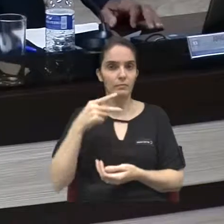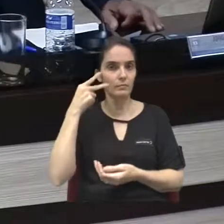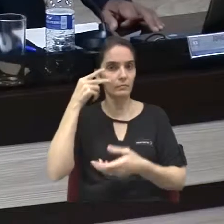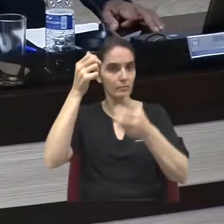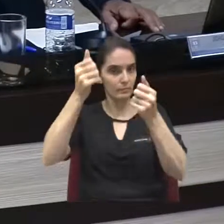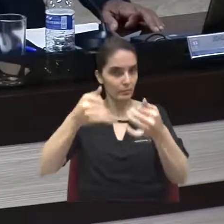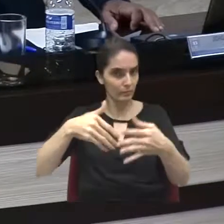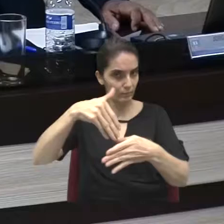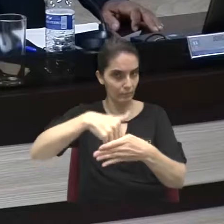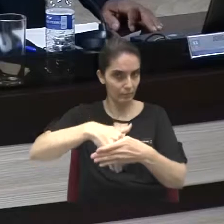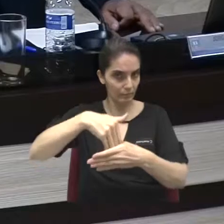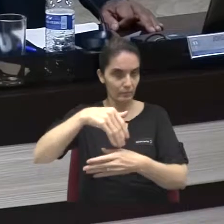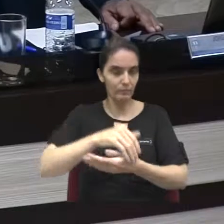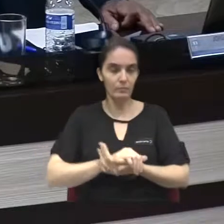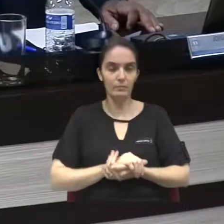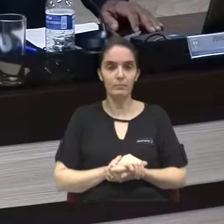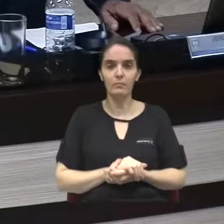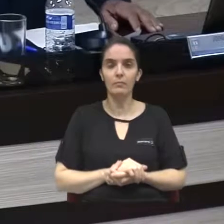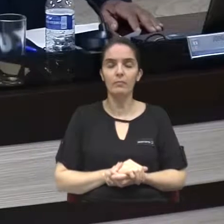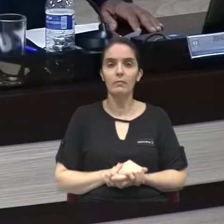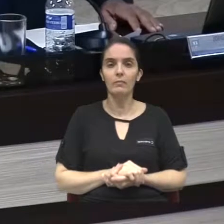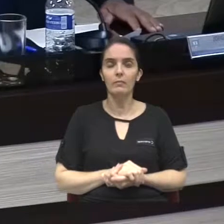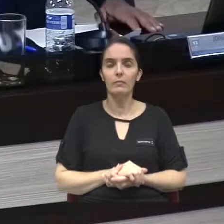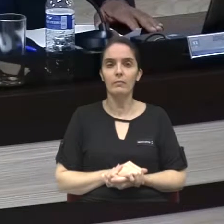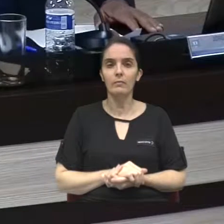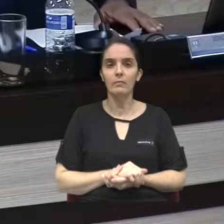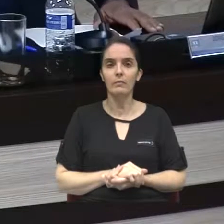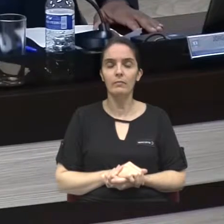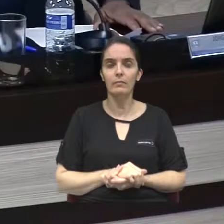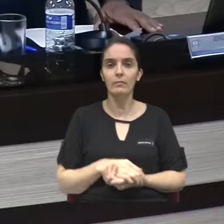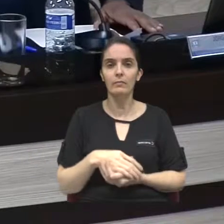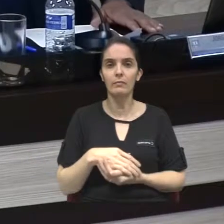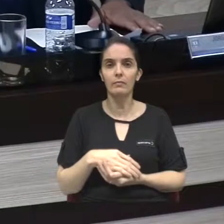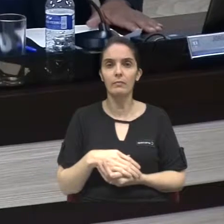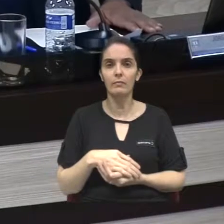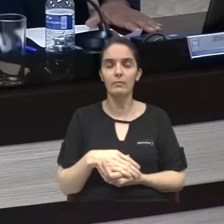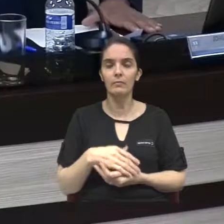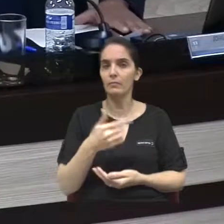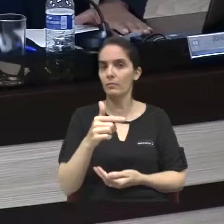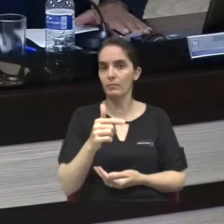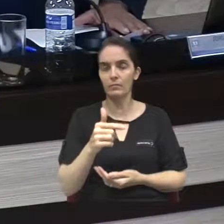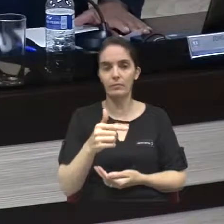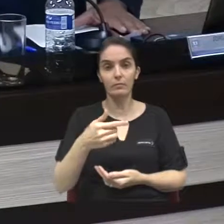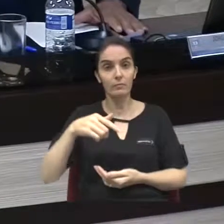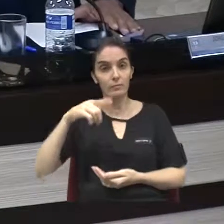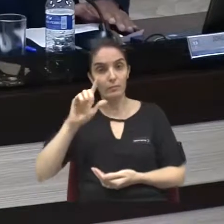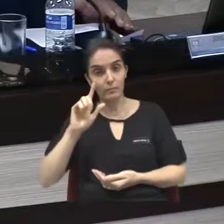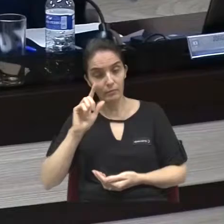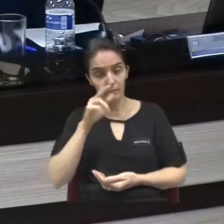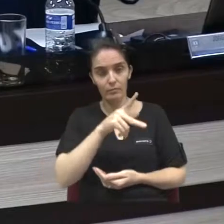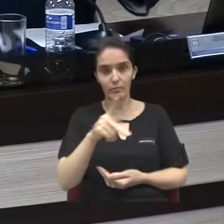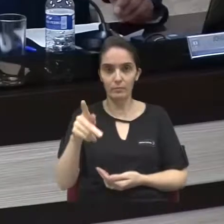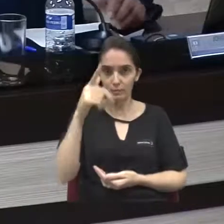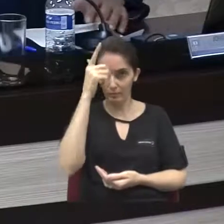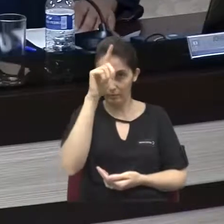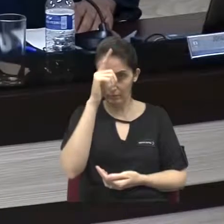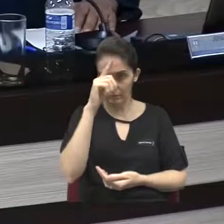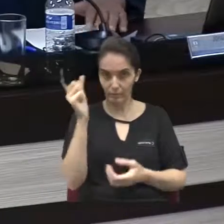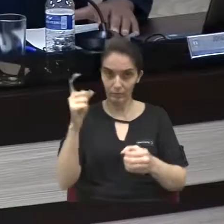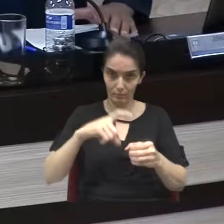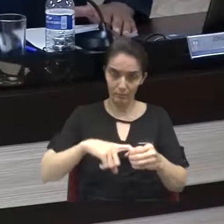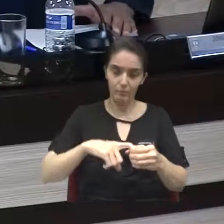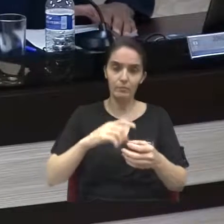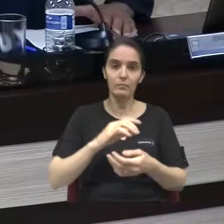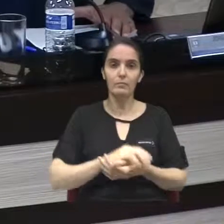a votação? Não havendo, antes de devolver a presidência para o Sidney Pascotto, que, em razão